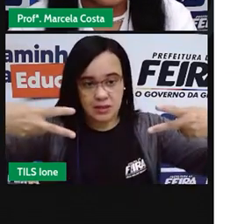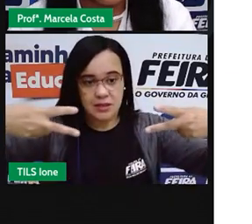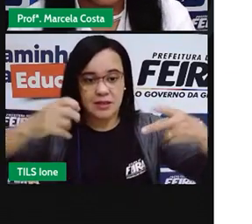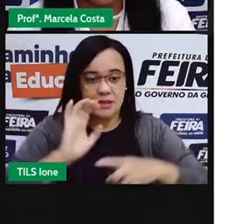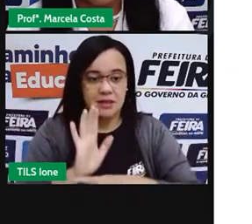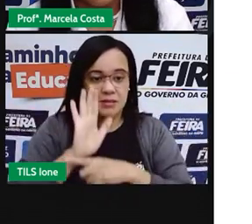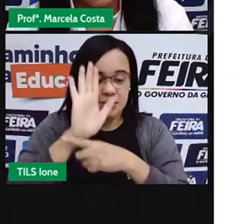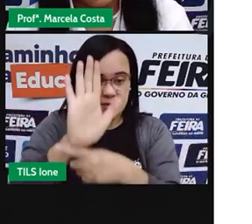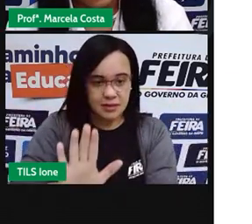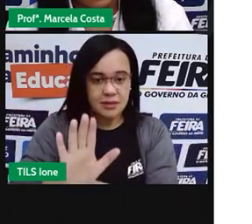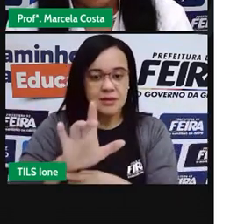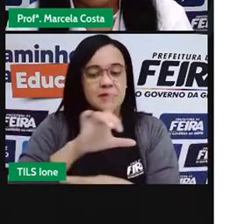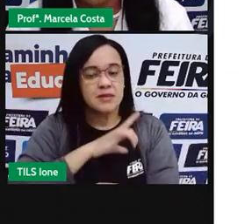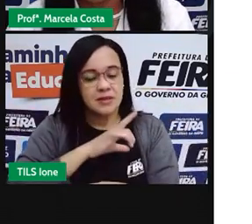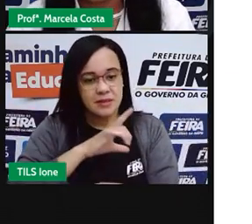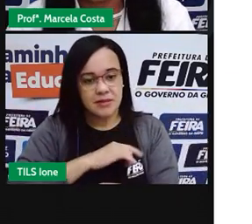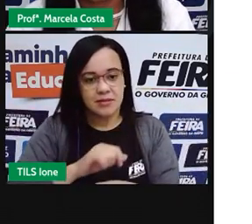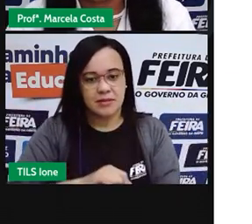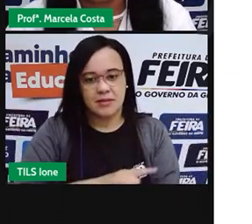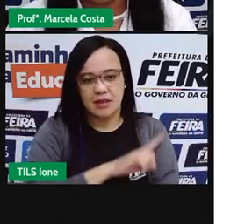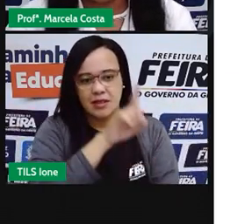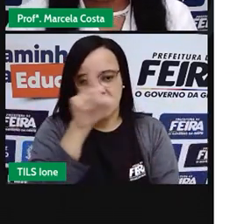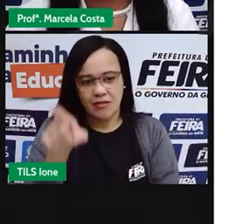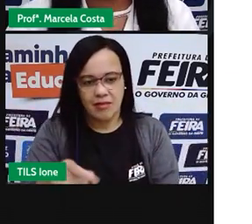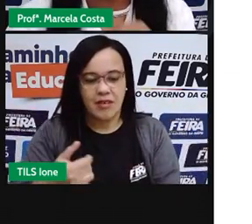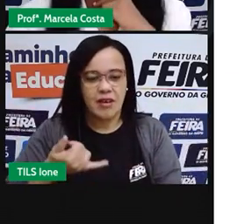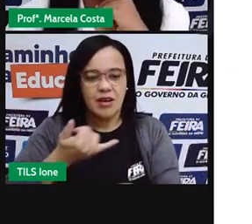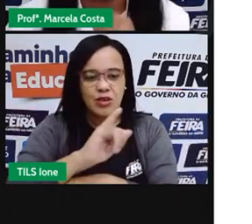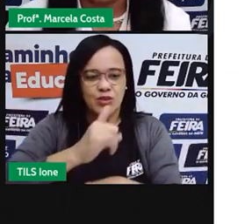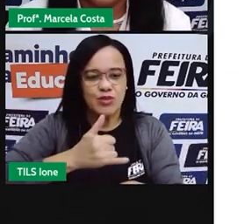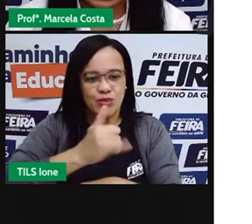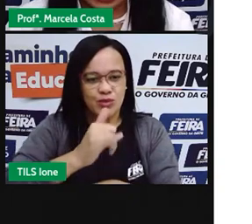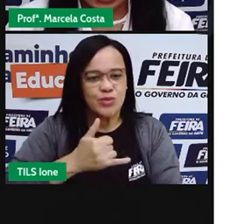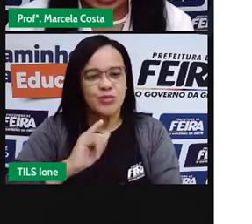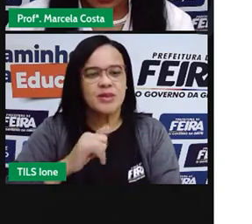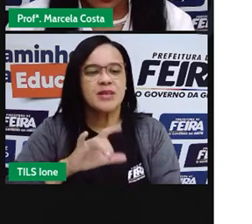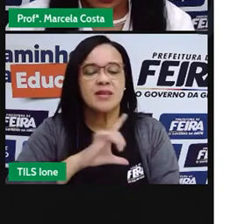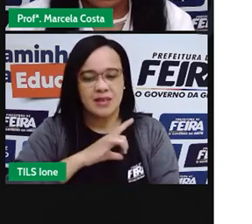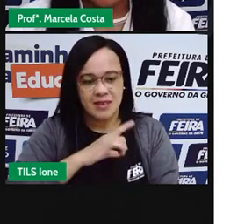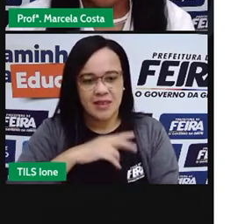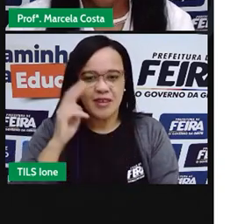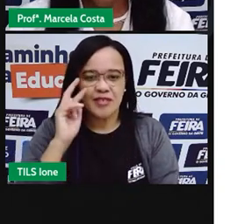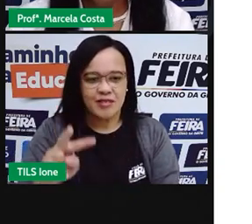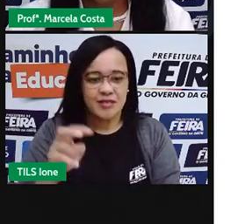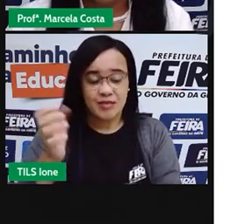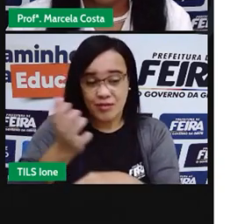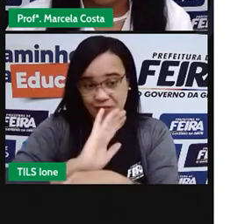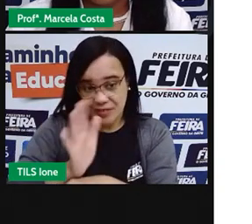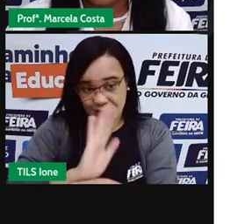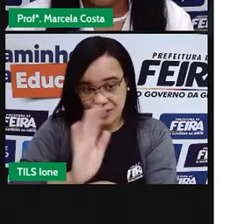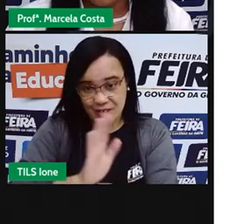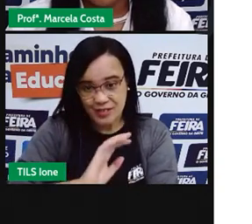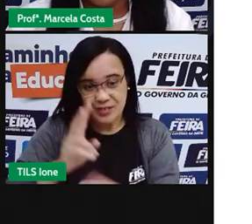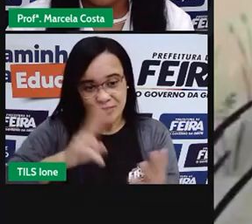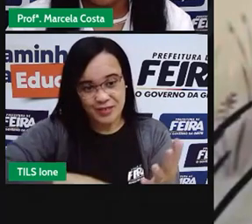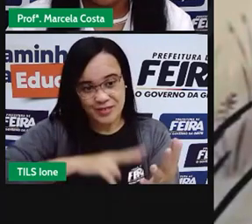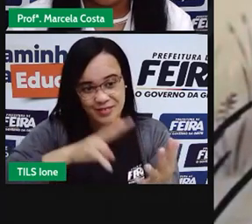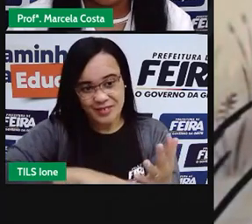ser direcionado para o YouTube, onde você vê o vídeo dessa releitura.